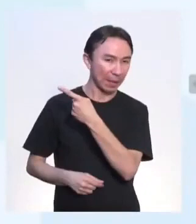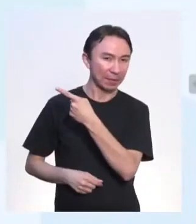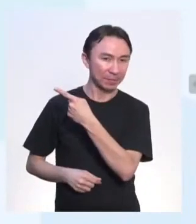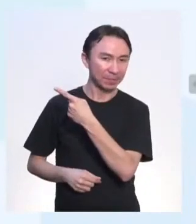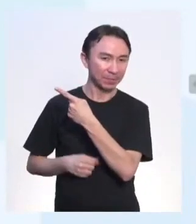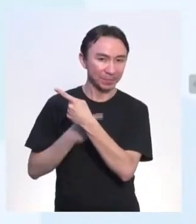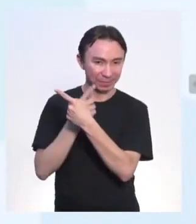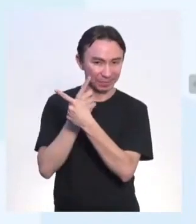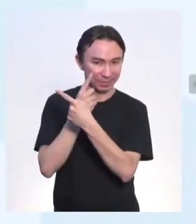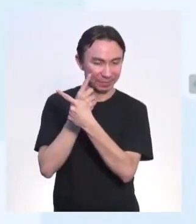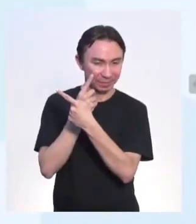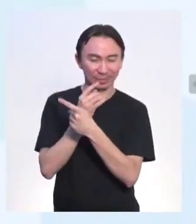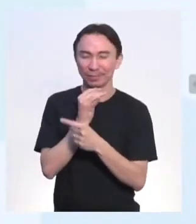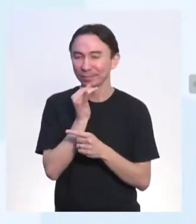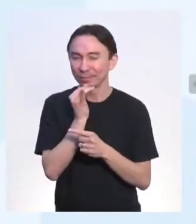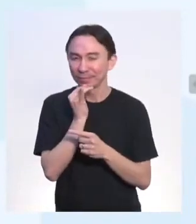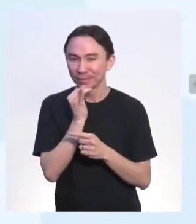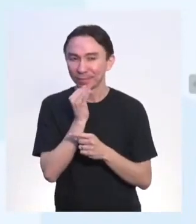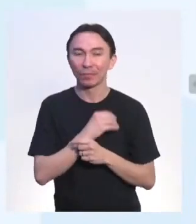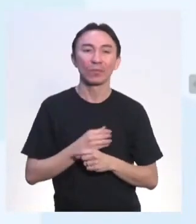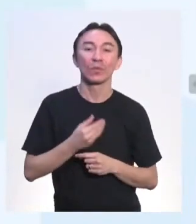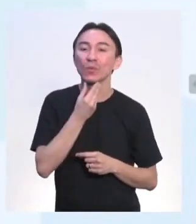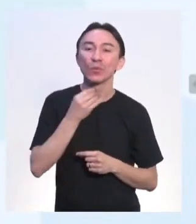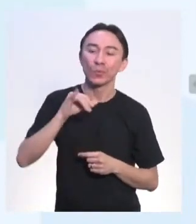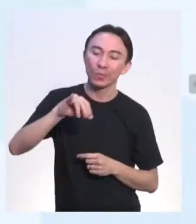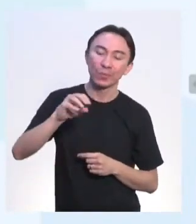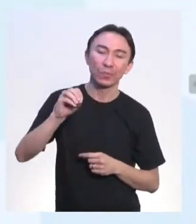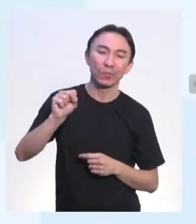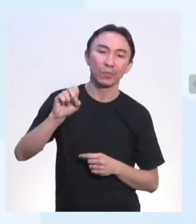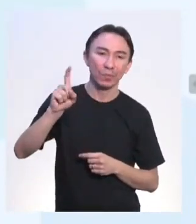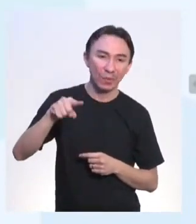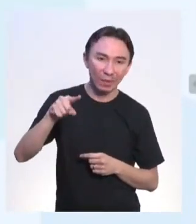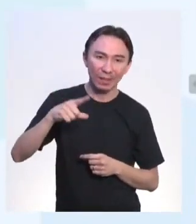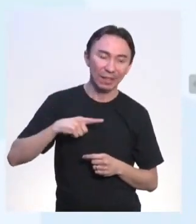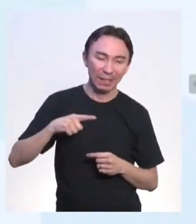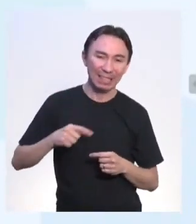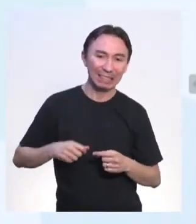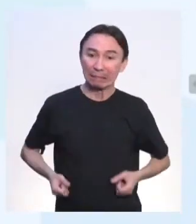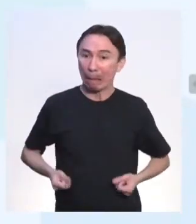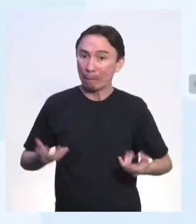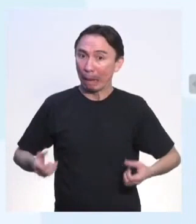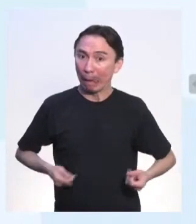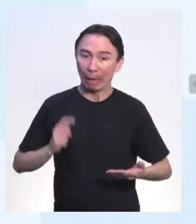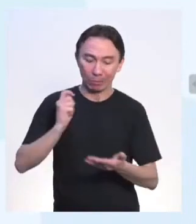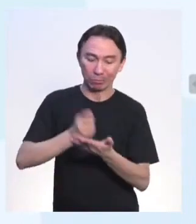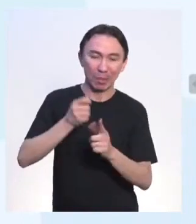favor. Tá assim, José anotou seus gastos mensais.